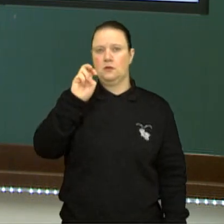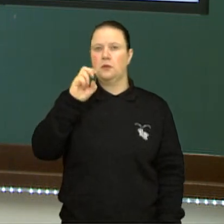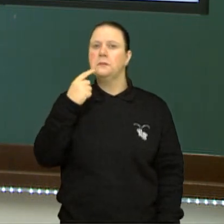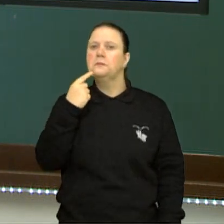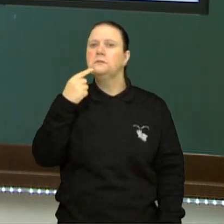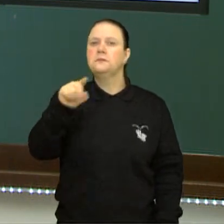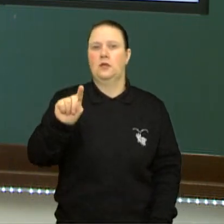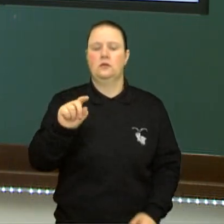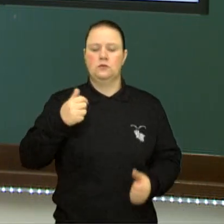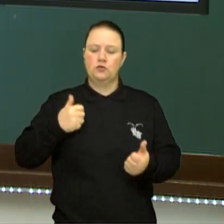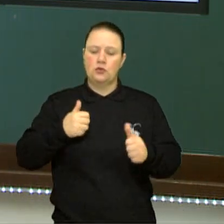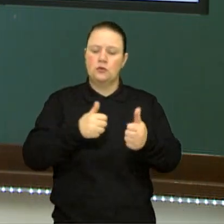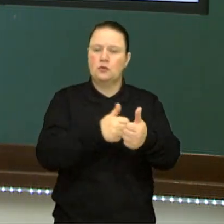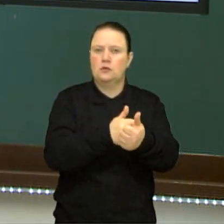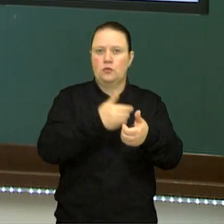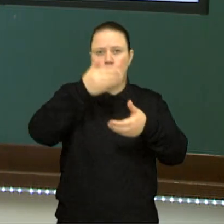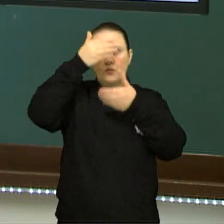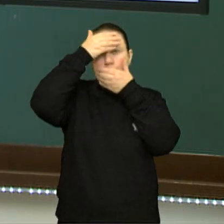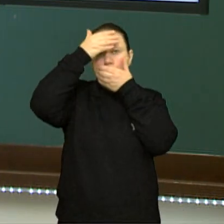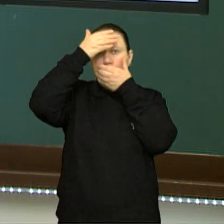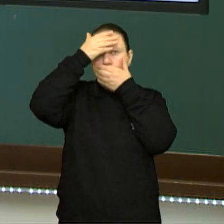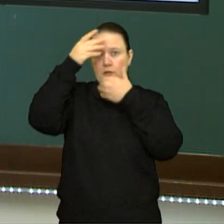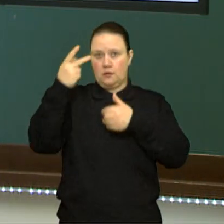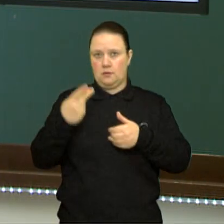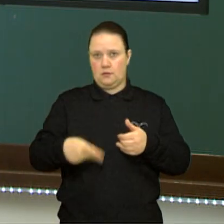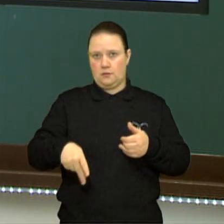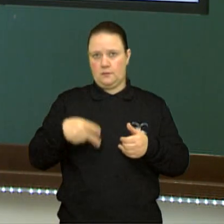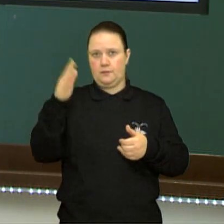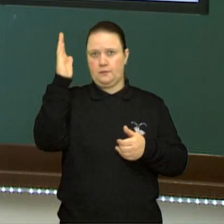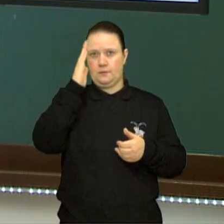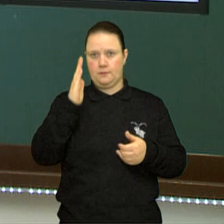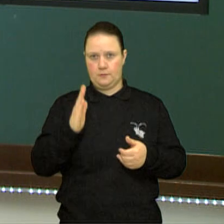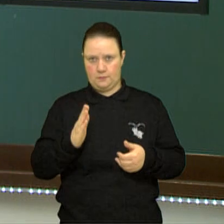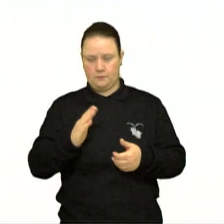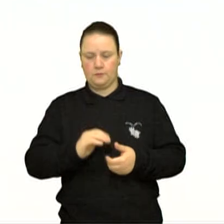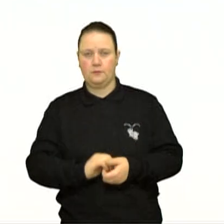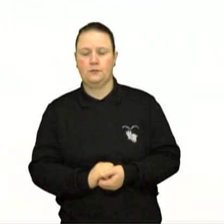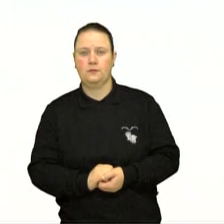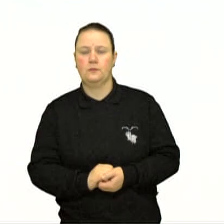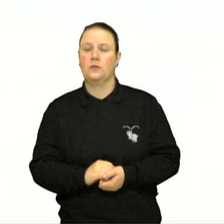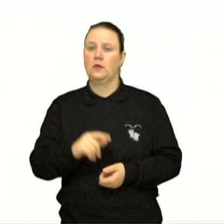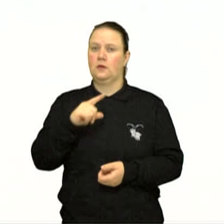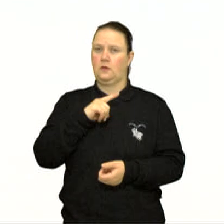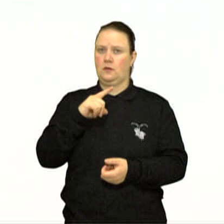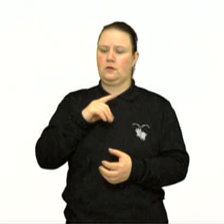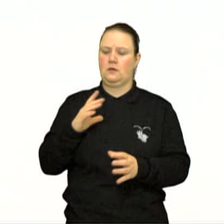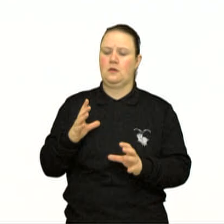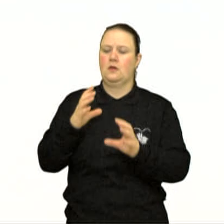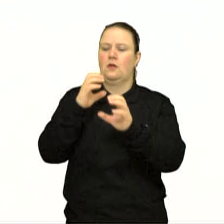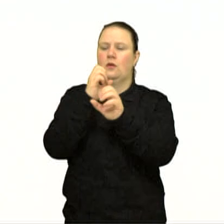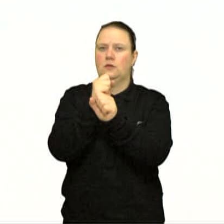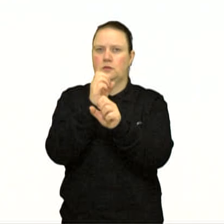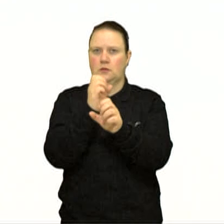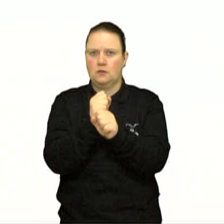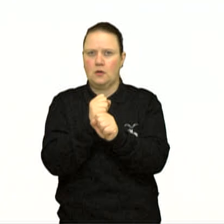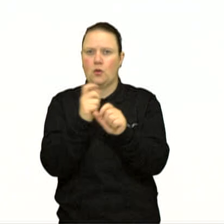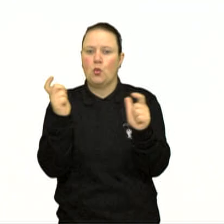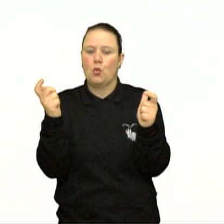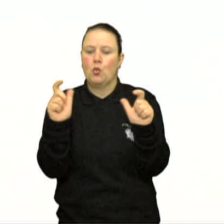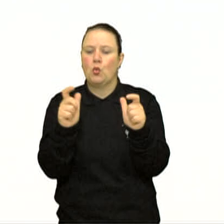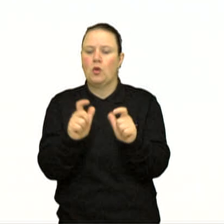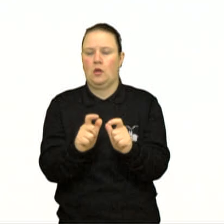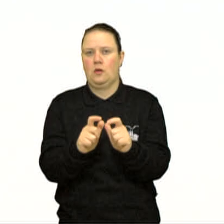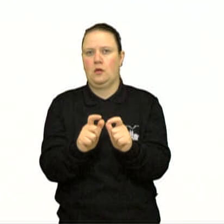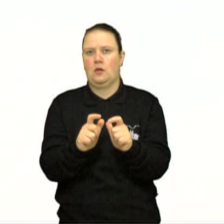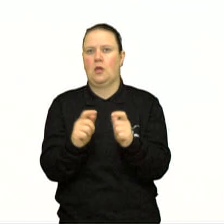35.617 seguidores do Islã, tá? Então, a gente tem um número relativamente pequeno em comparado